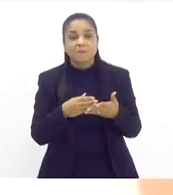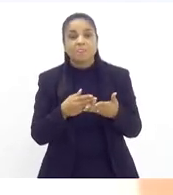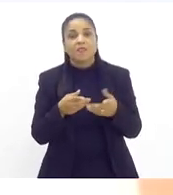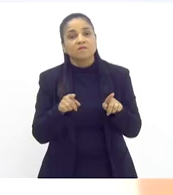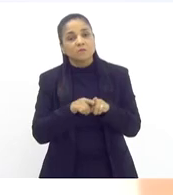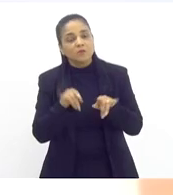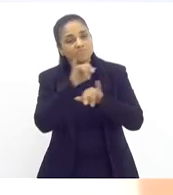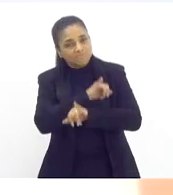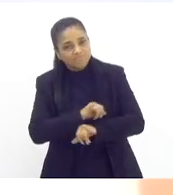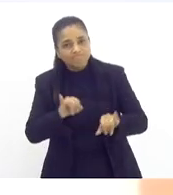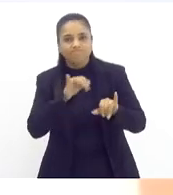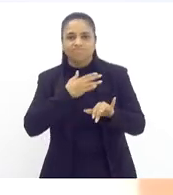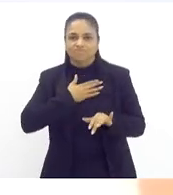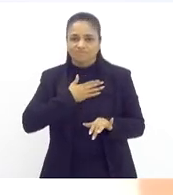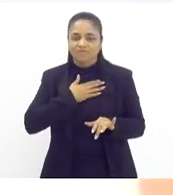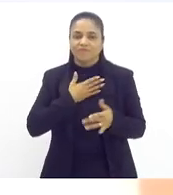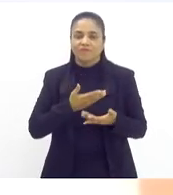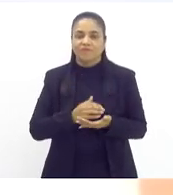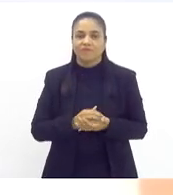de, então,